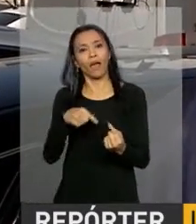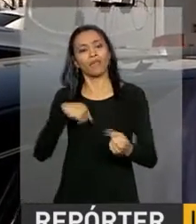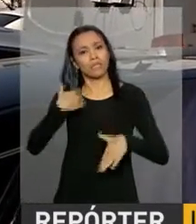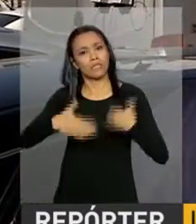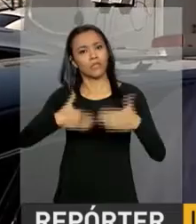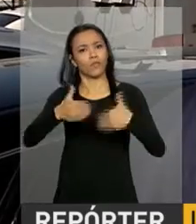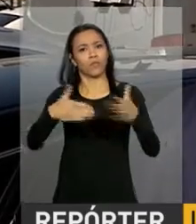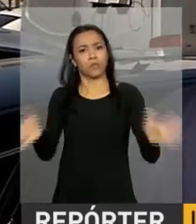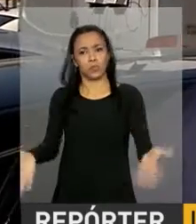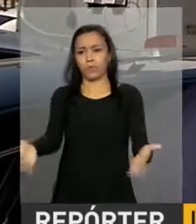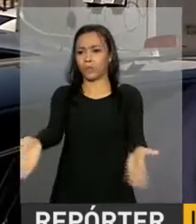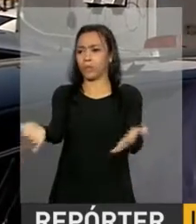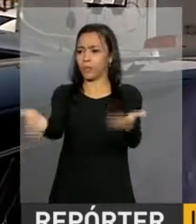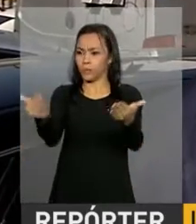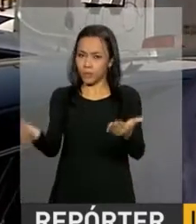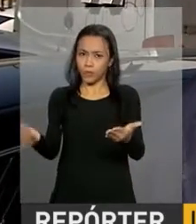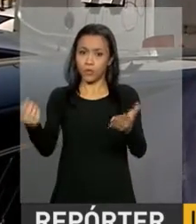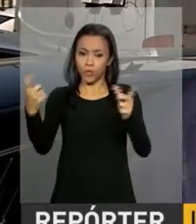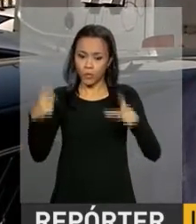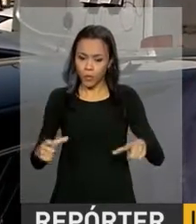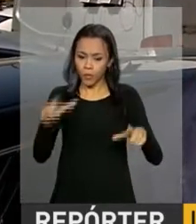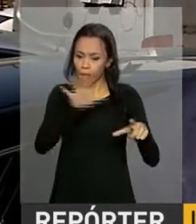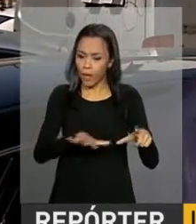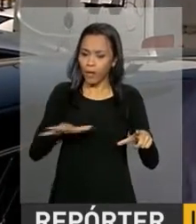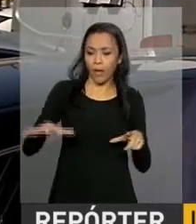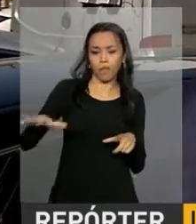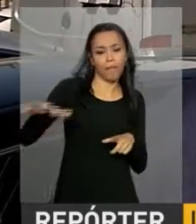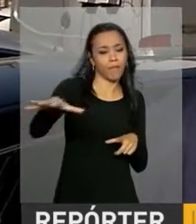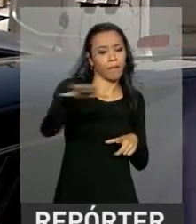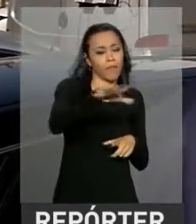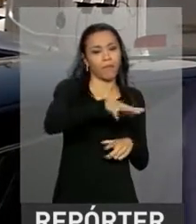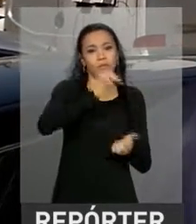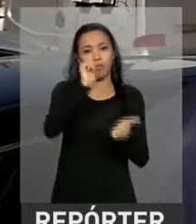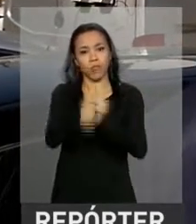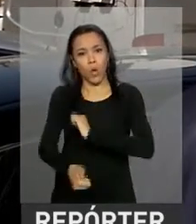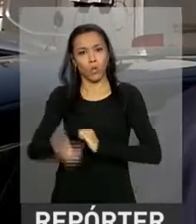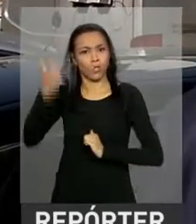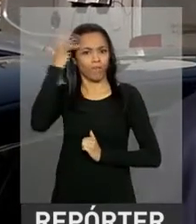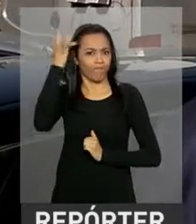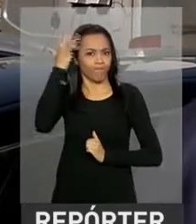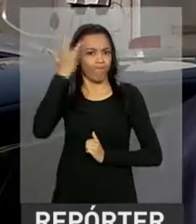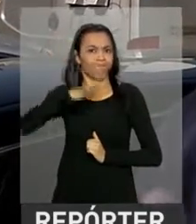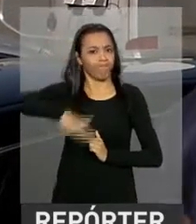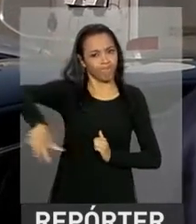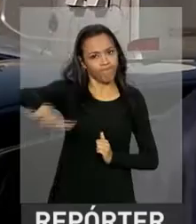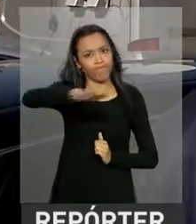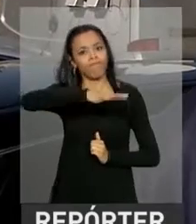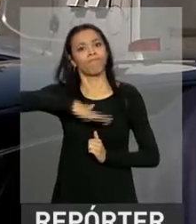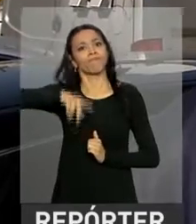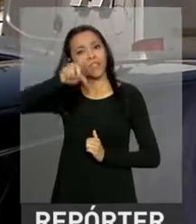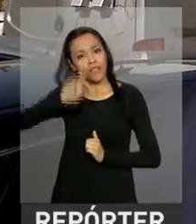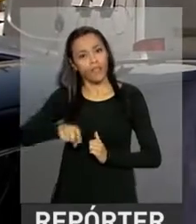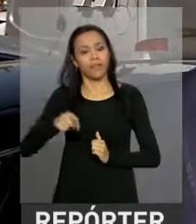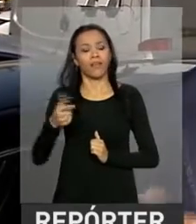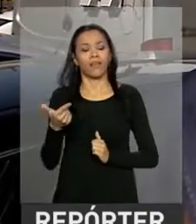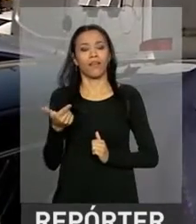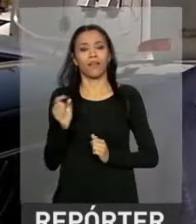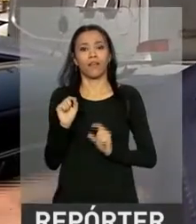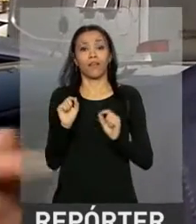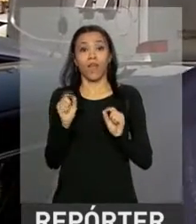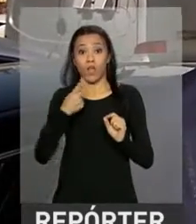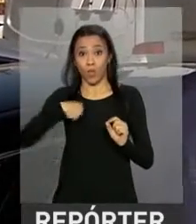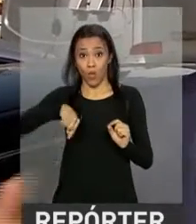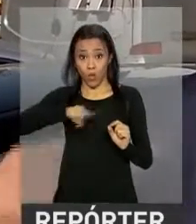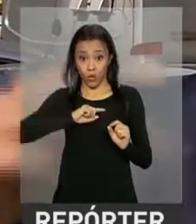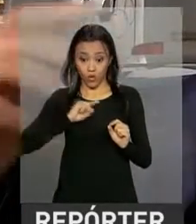um grande polo de treinamento de altíssimo rendimento para que seja o topo da pirâmide, né? A nossa